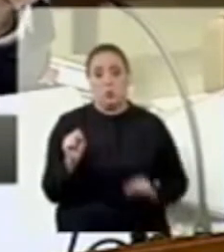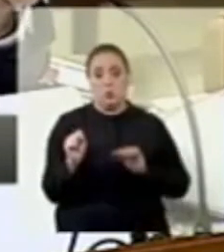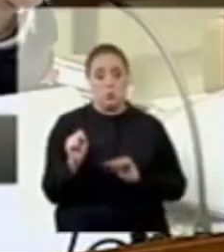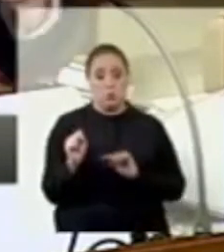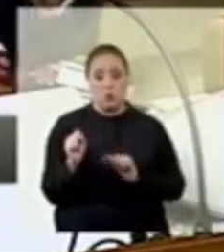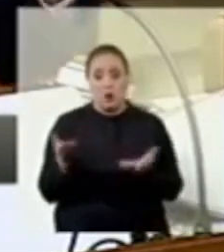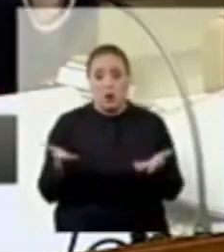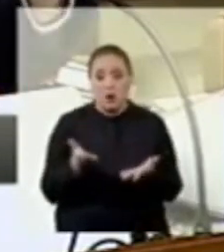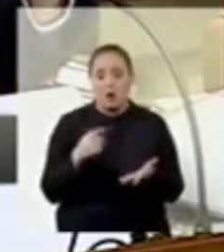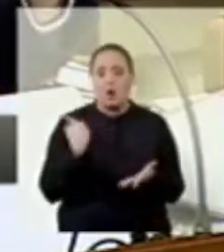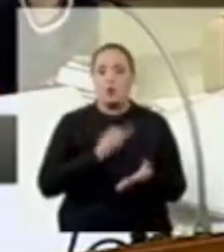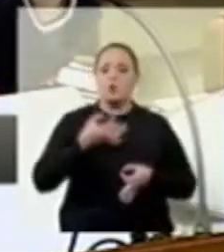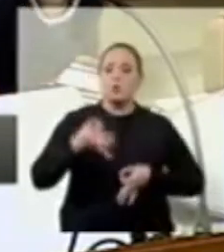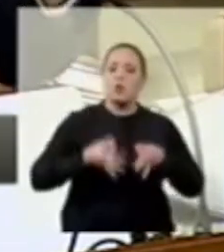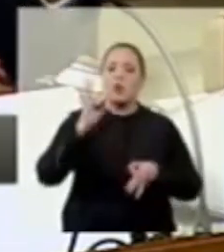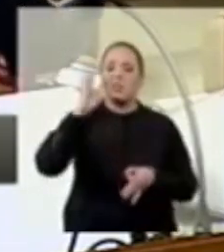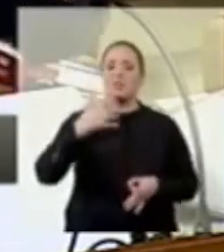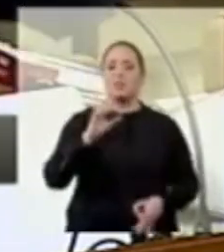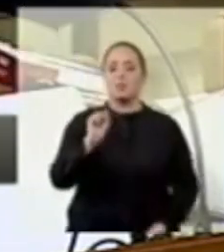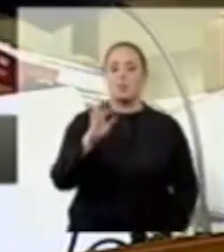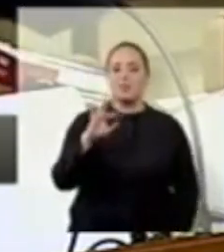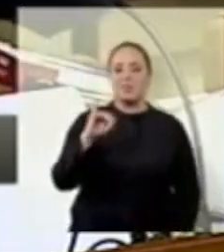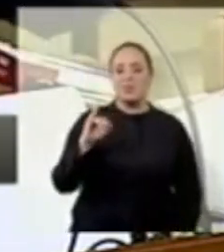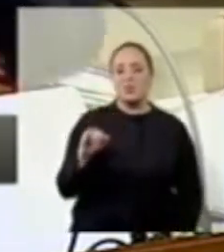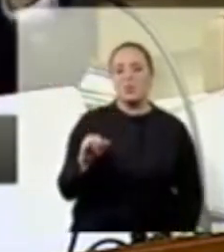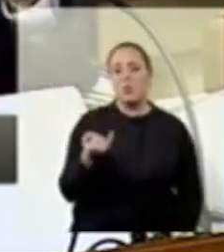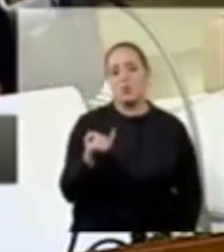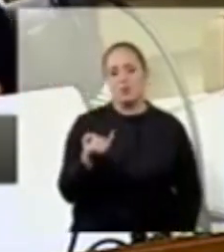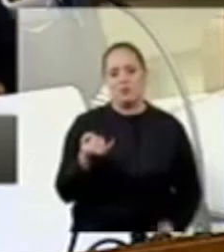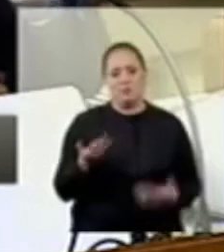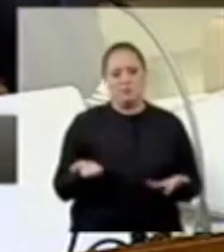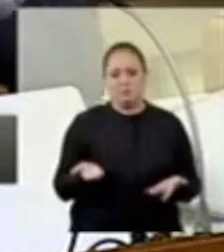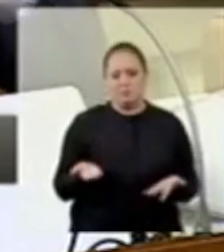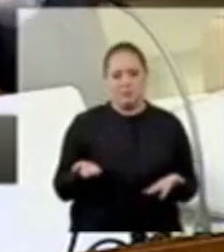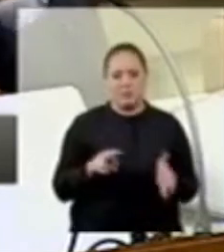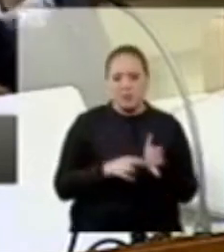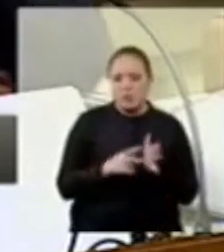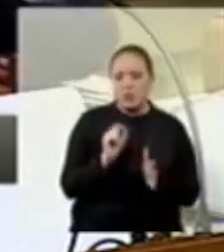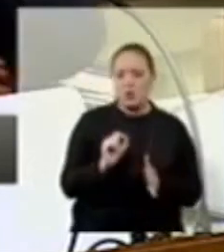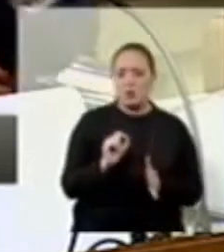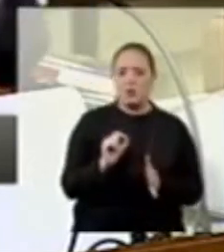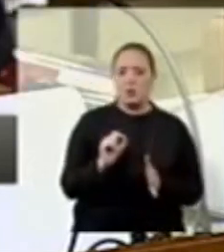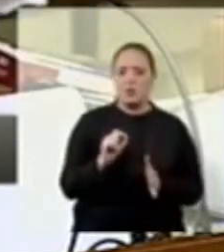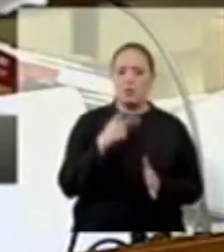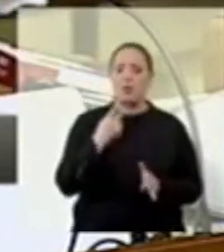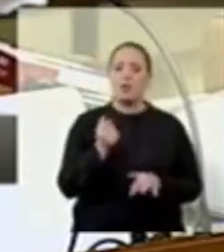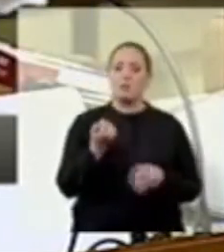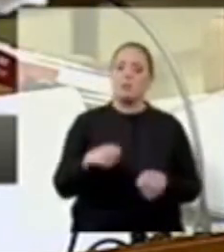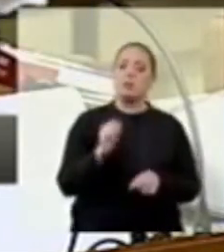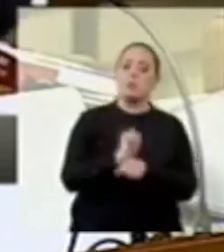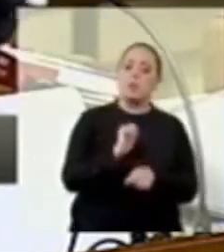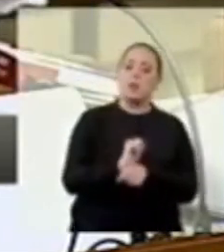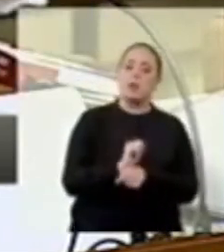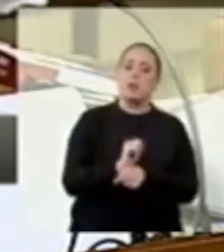nós julgamos a decisão do stj ainda vai transcorrer o recurso extraordinário ou seja quem sustenta que tem que esperar o trânsito em